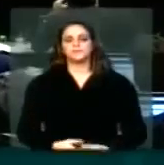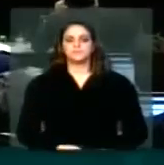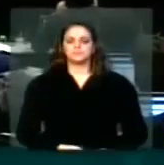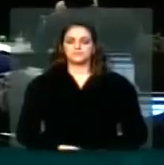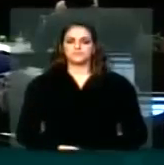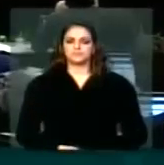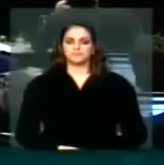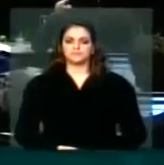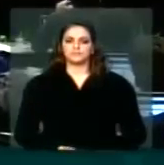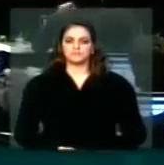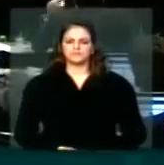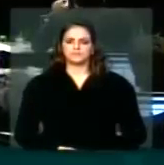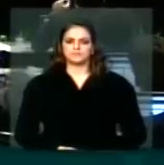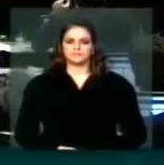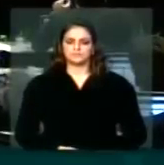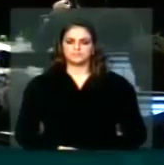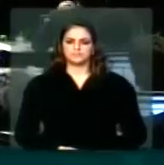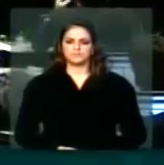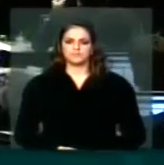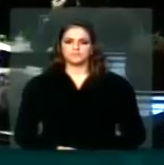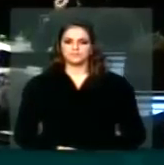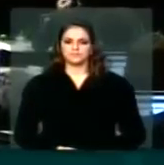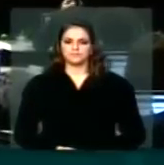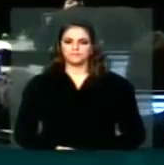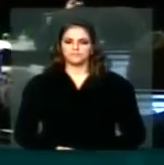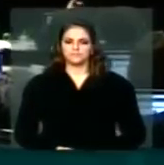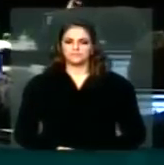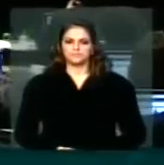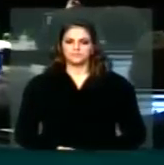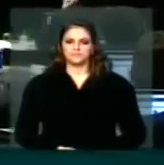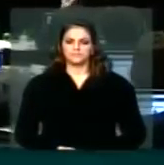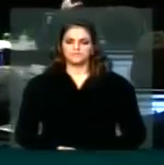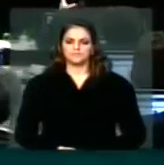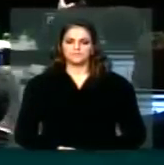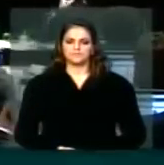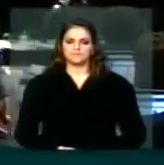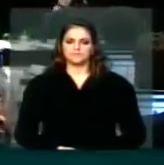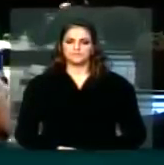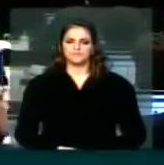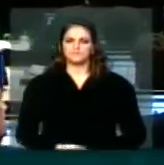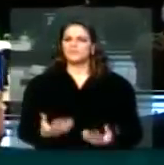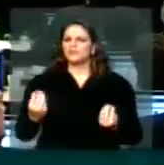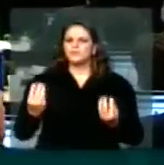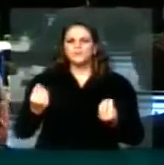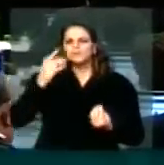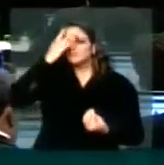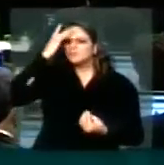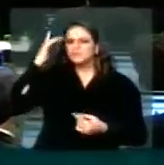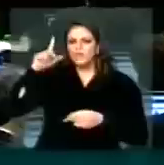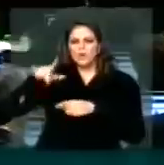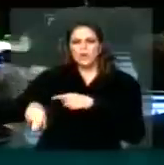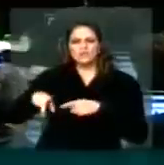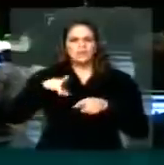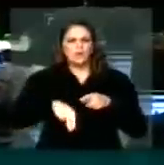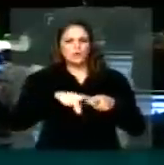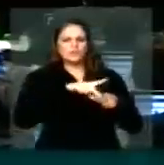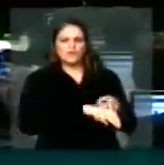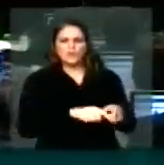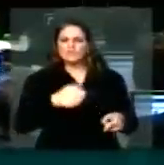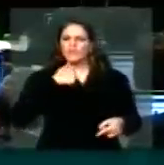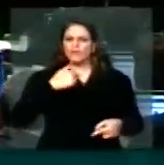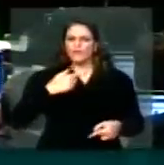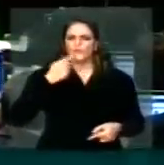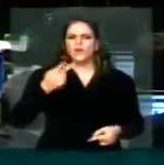presidente, eu pediria que fosse retomado o meu tempo, que eu não consegui sequer iniciar a minha fala por conta das objeções. Mas para reparar o tempo do